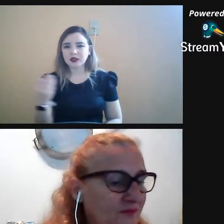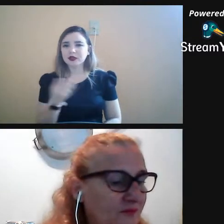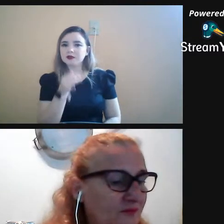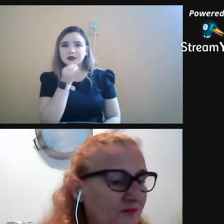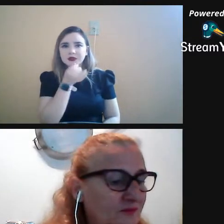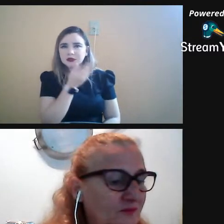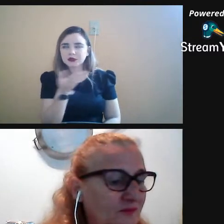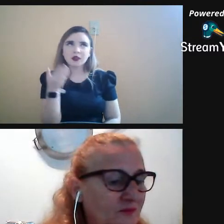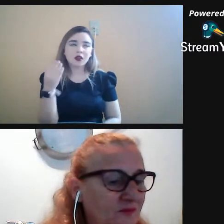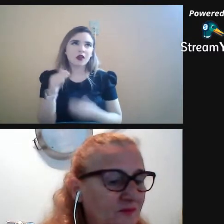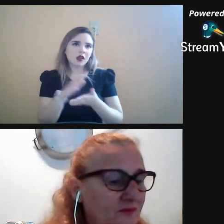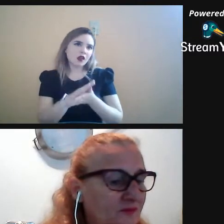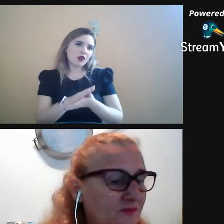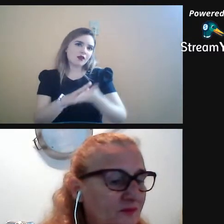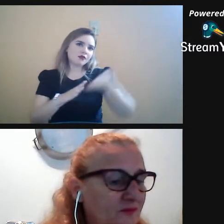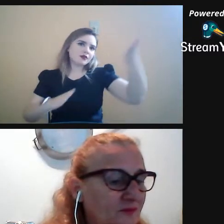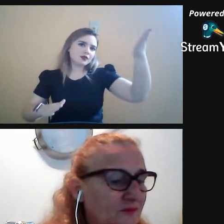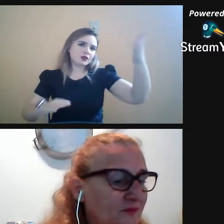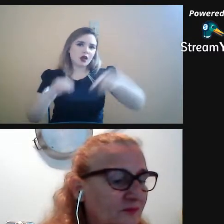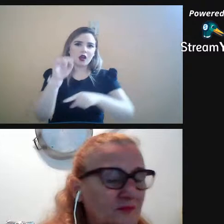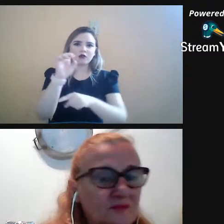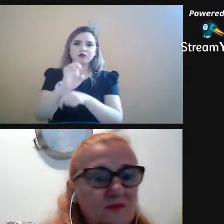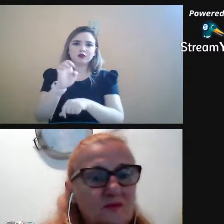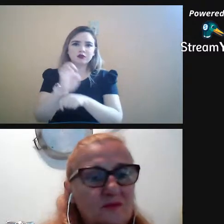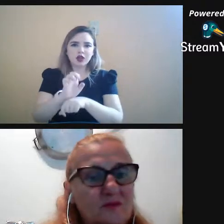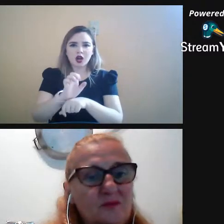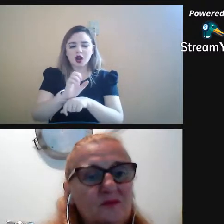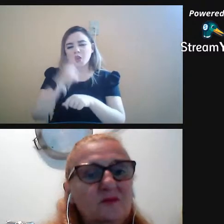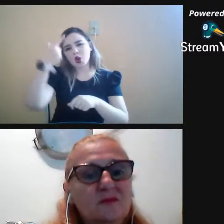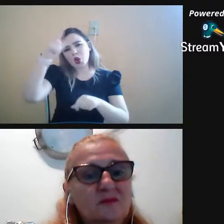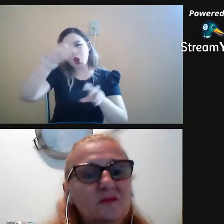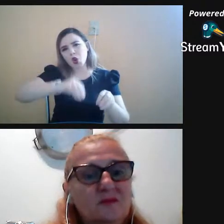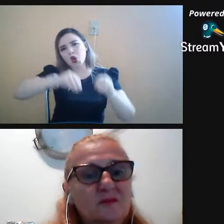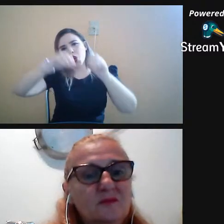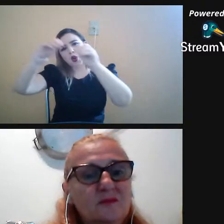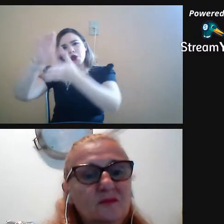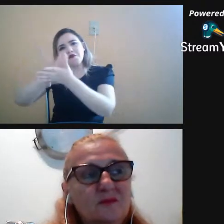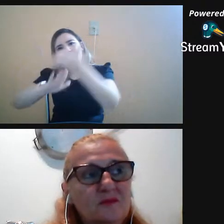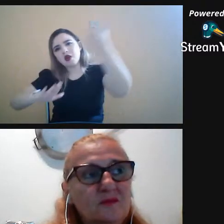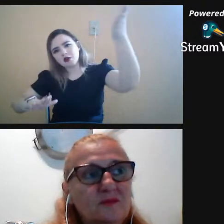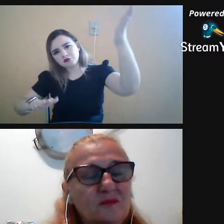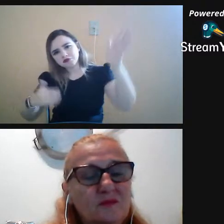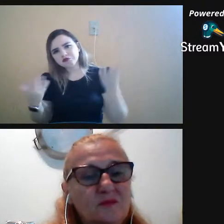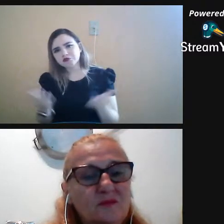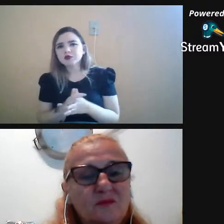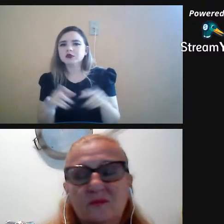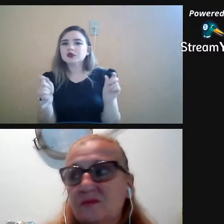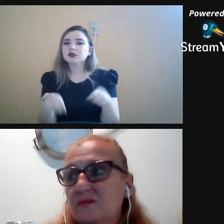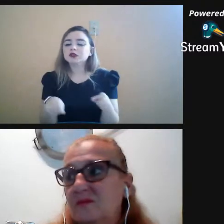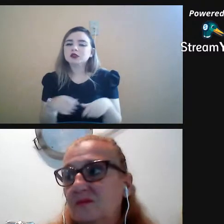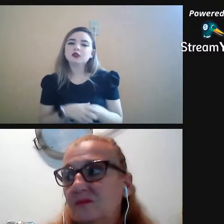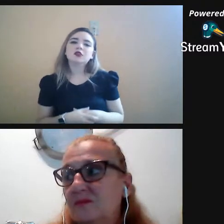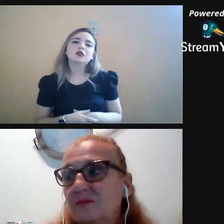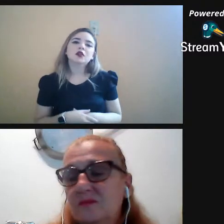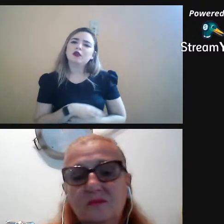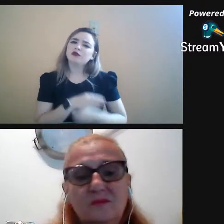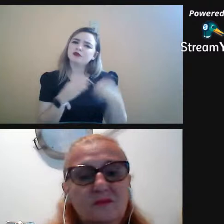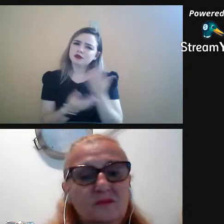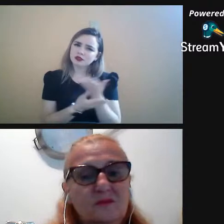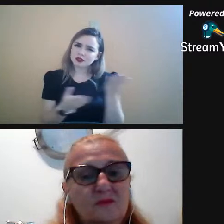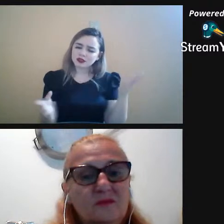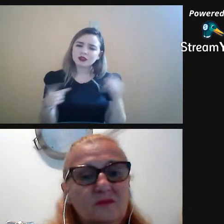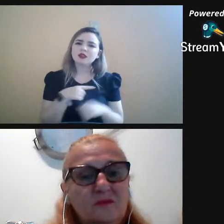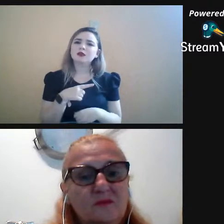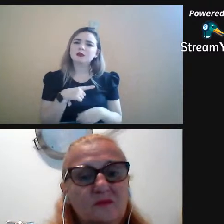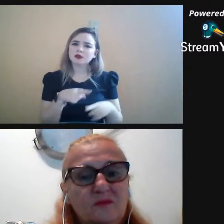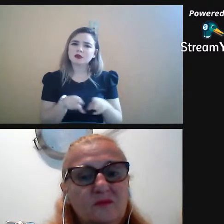por exemplo, para outro estado, né? Se você tem a oportunidade de viajar e conhecer outro estado, vocês também têm a